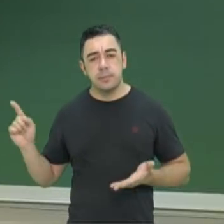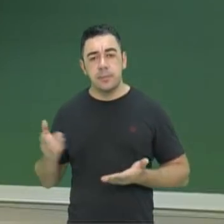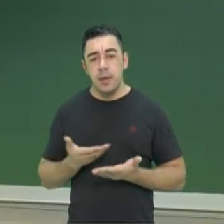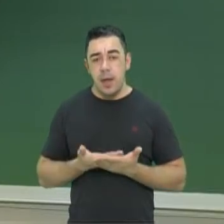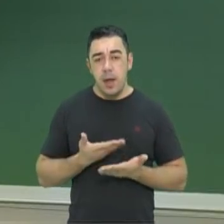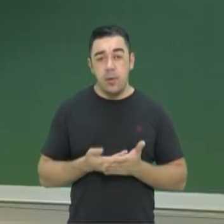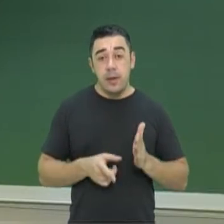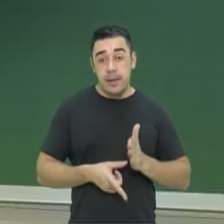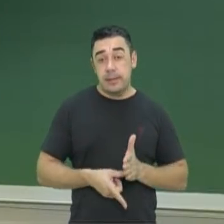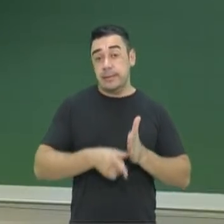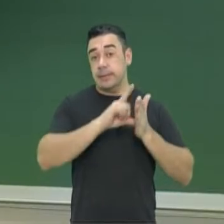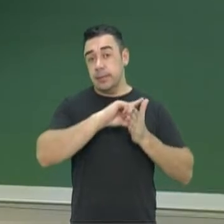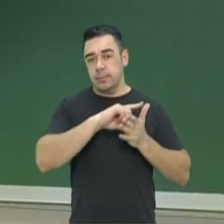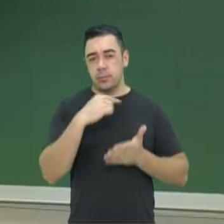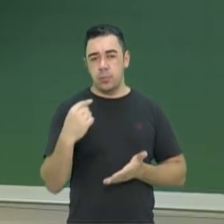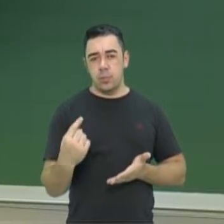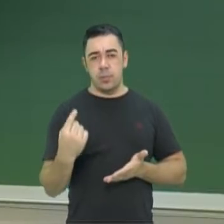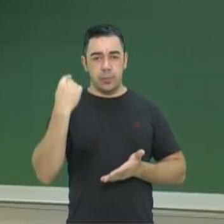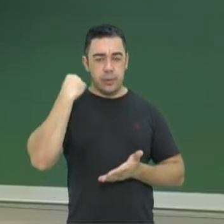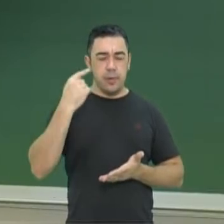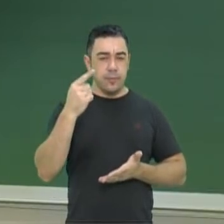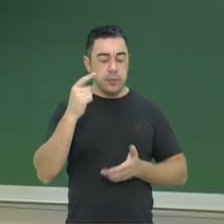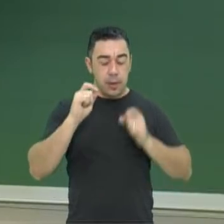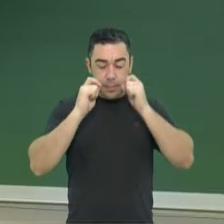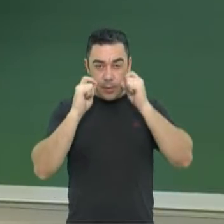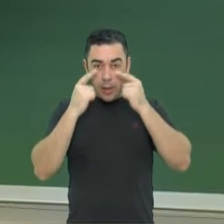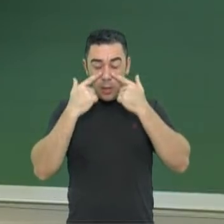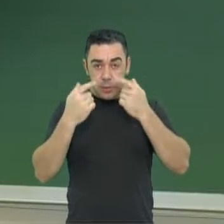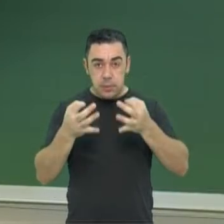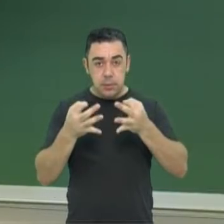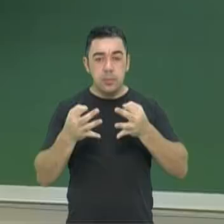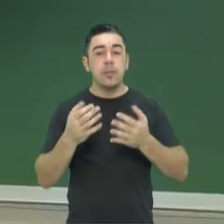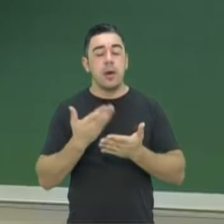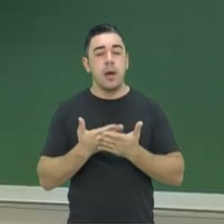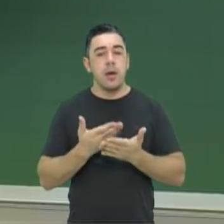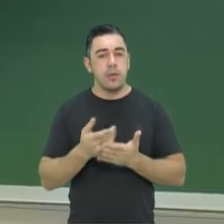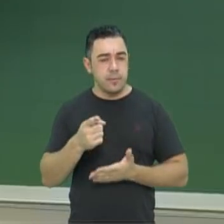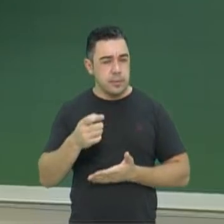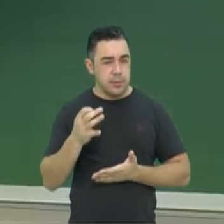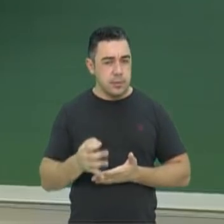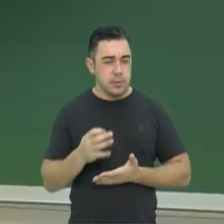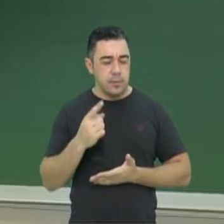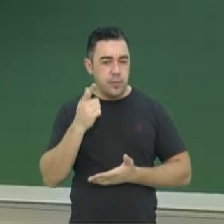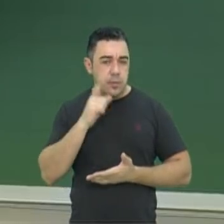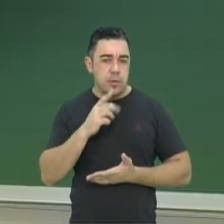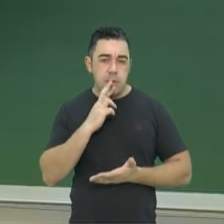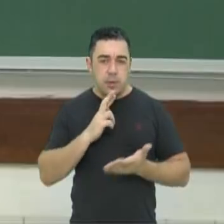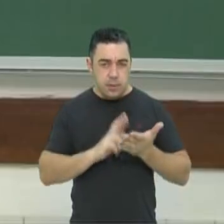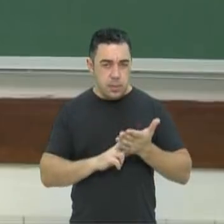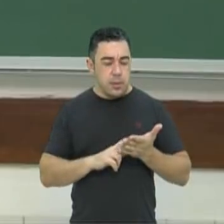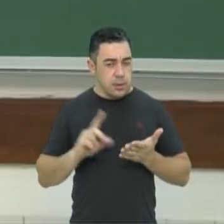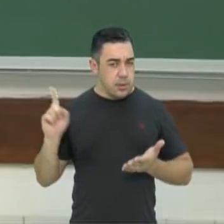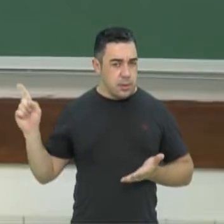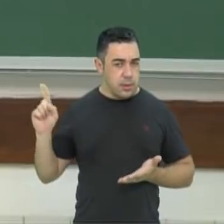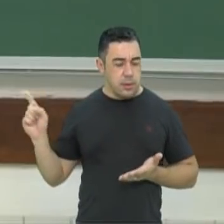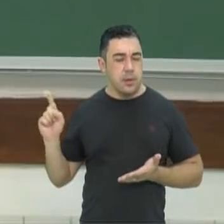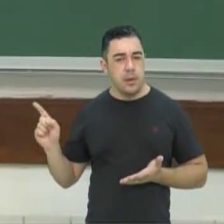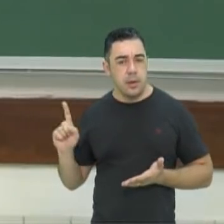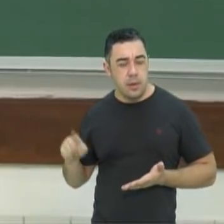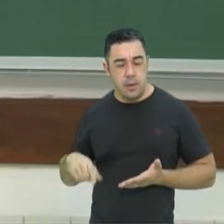aula anterior. Se você prestou bastante atenção na aula anterior, tenho certeza que você vai saber a resposta desse